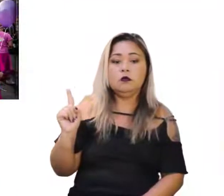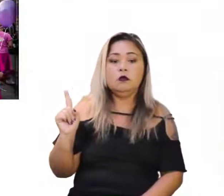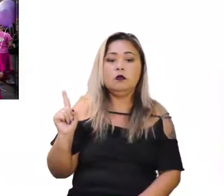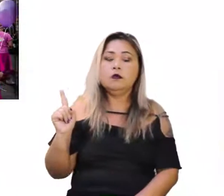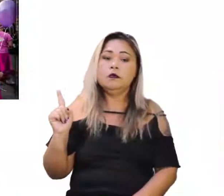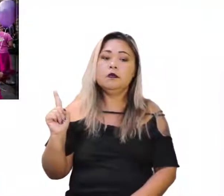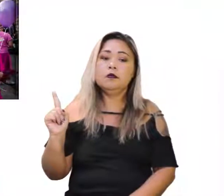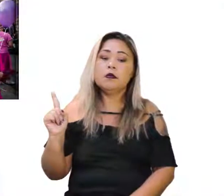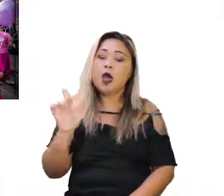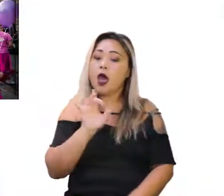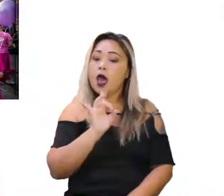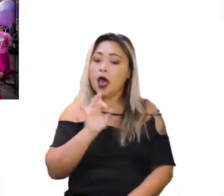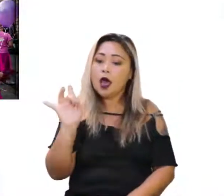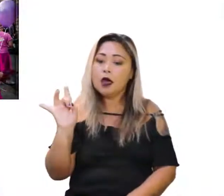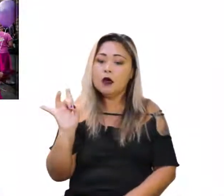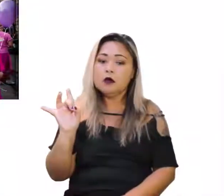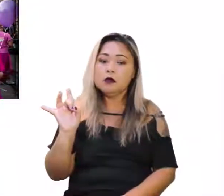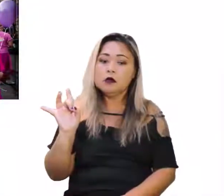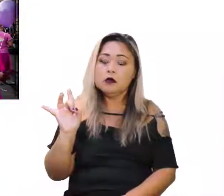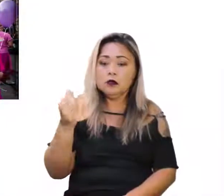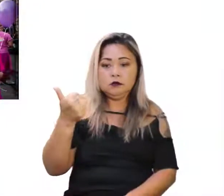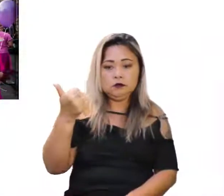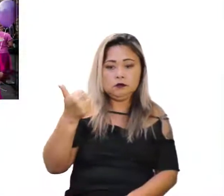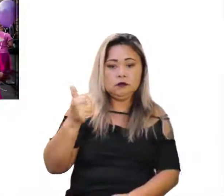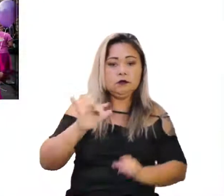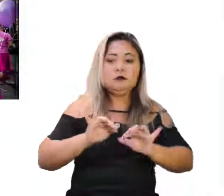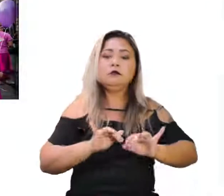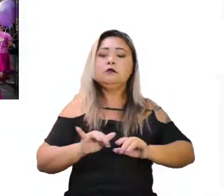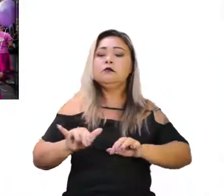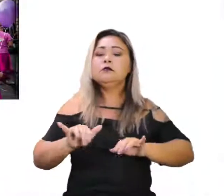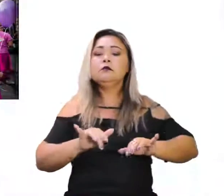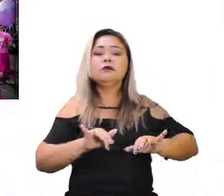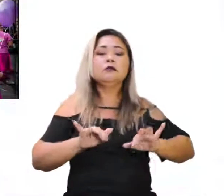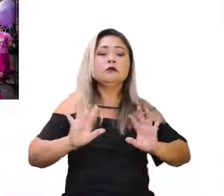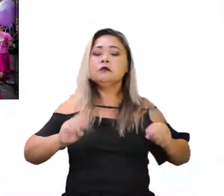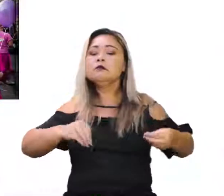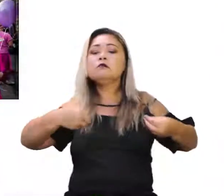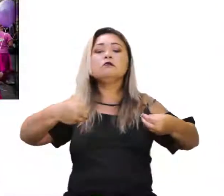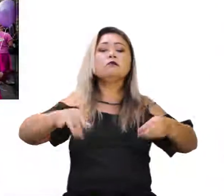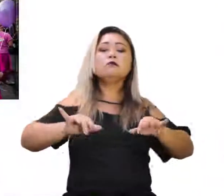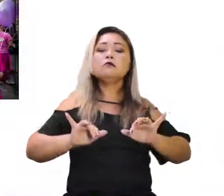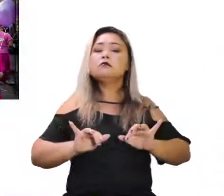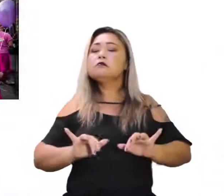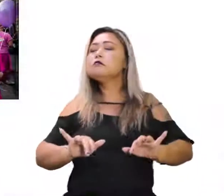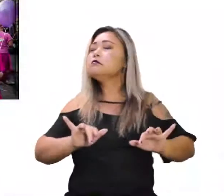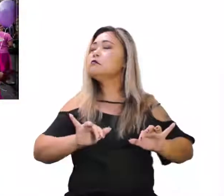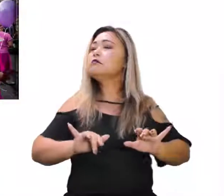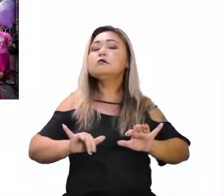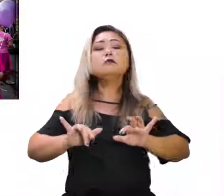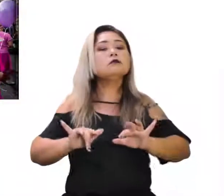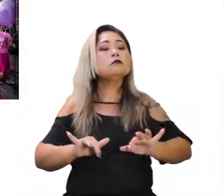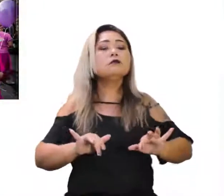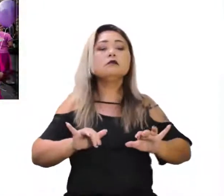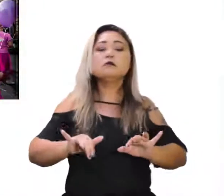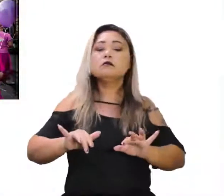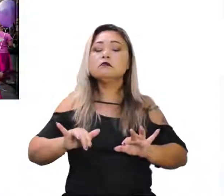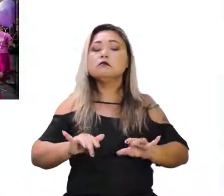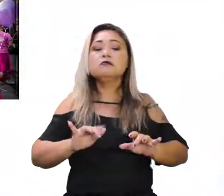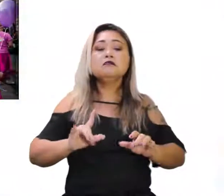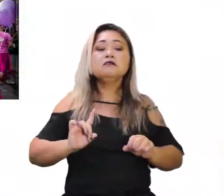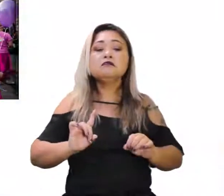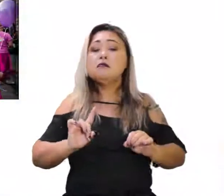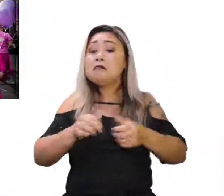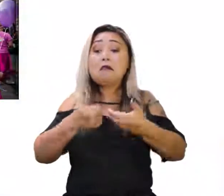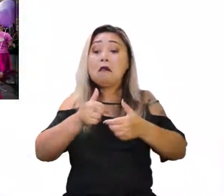Exatamente. Esse grupo, o pianista chegou lá, colocou seu instrumento e começou a executar